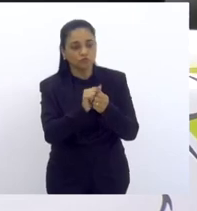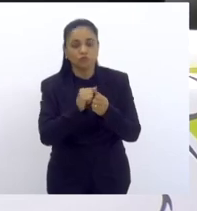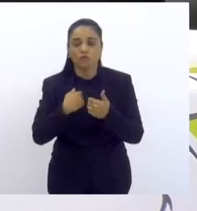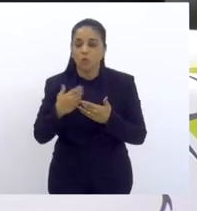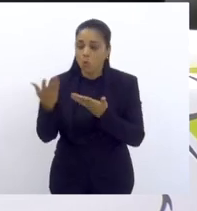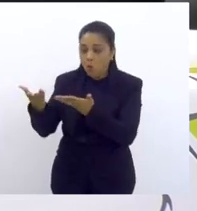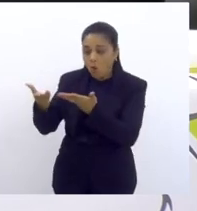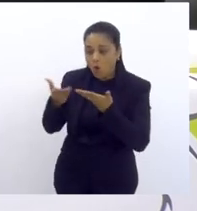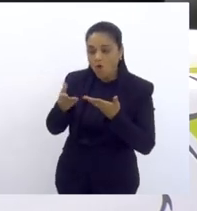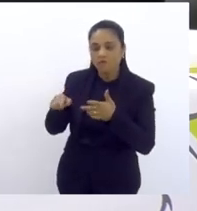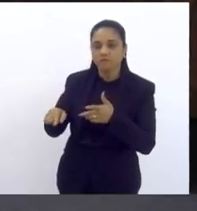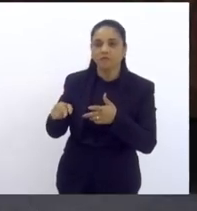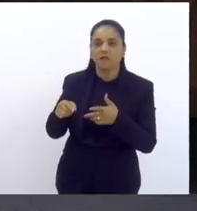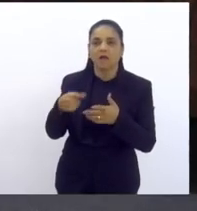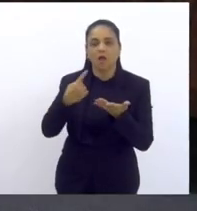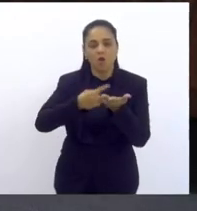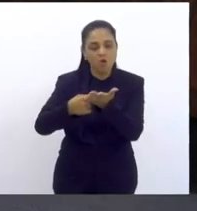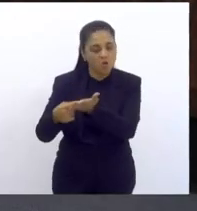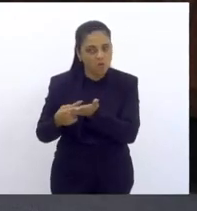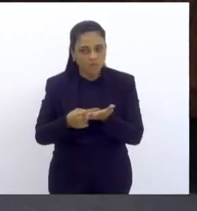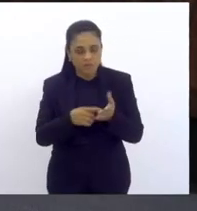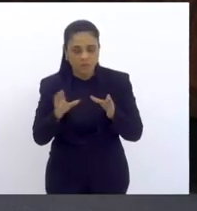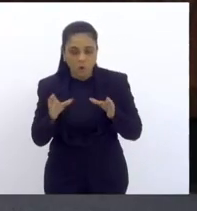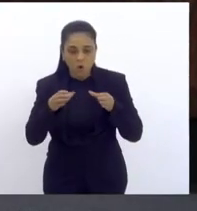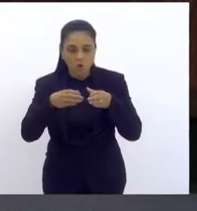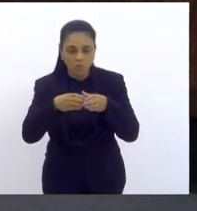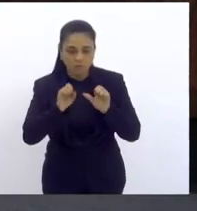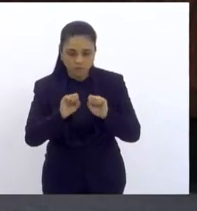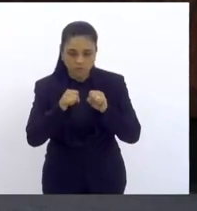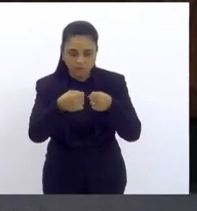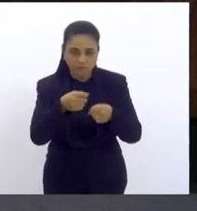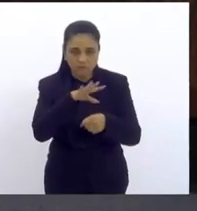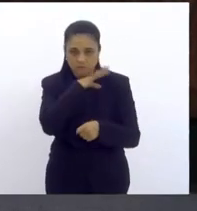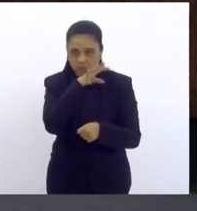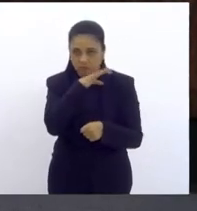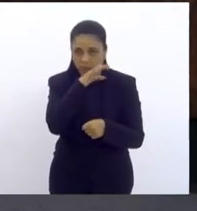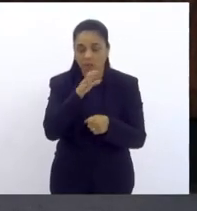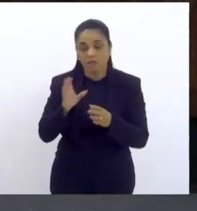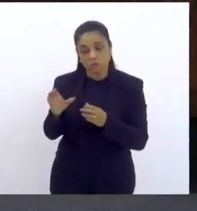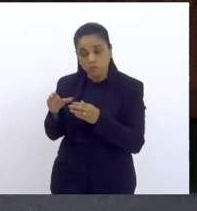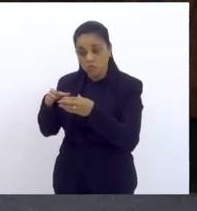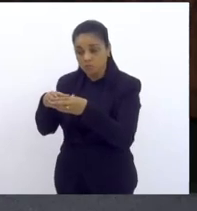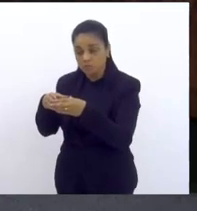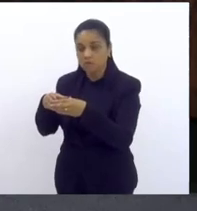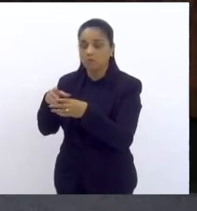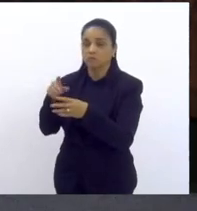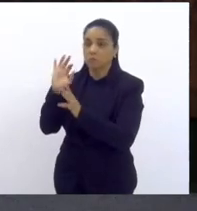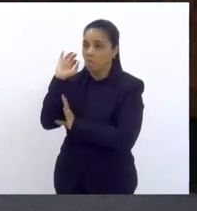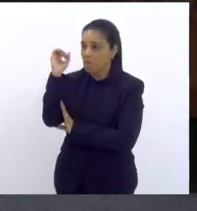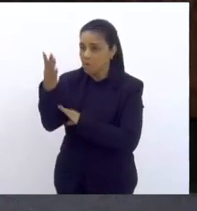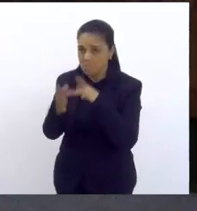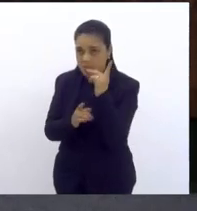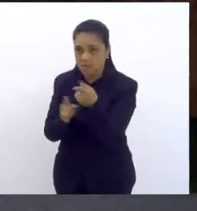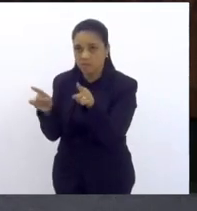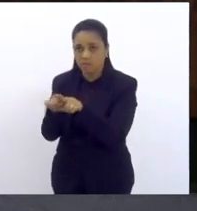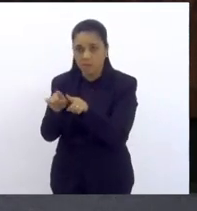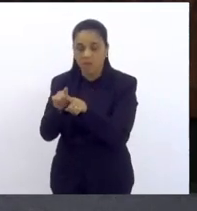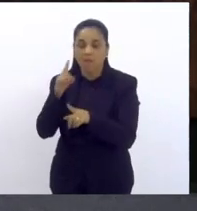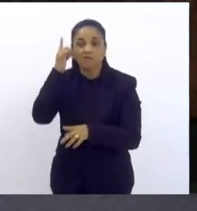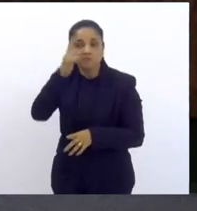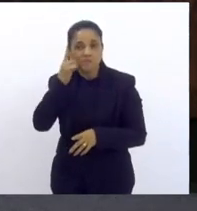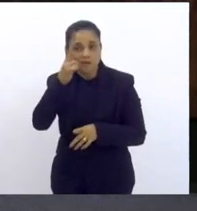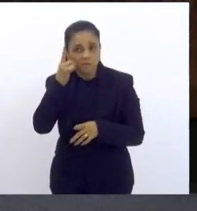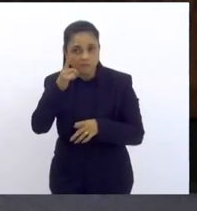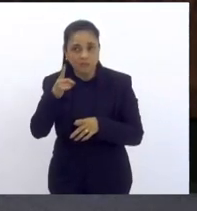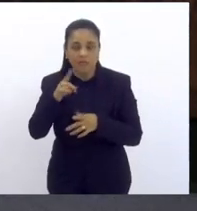para a gente combinar através da comissão de defesa animal da comissão de Meio Ambiente todos aqueles parlamentares que também individualmente